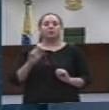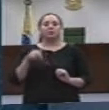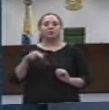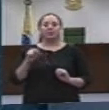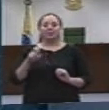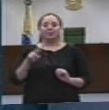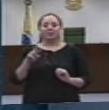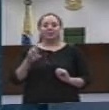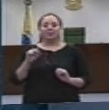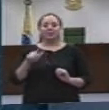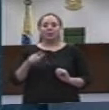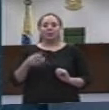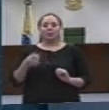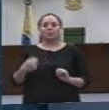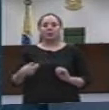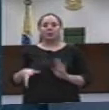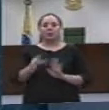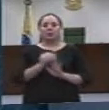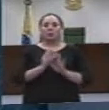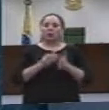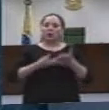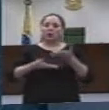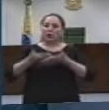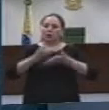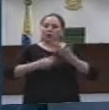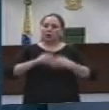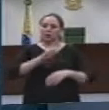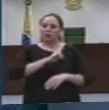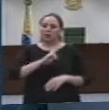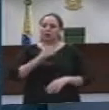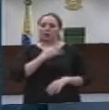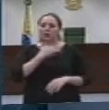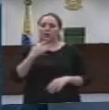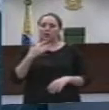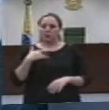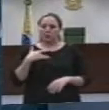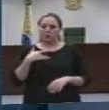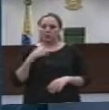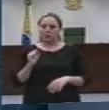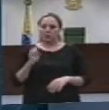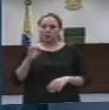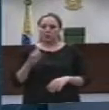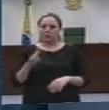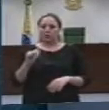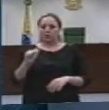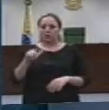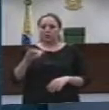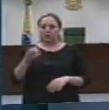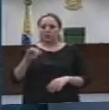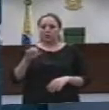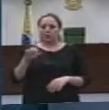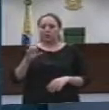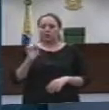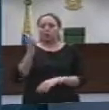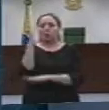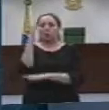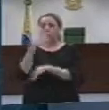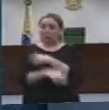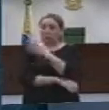5200-ii outros relações da religião com saúde e sexualidade meio ambiente e inclusive